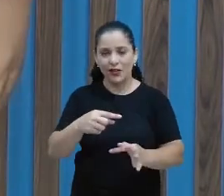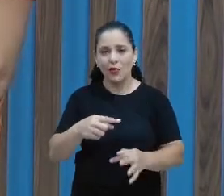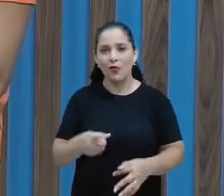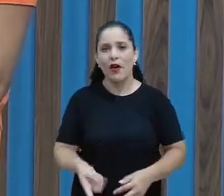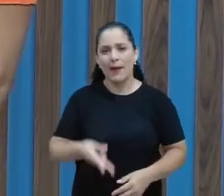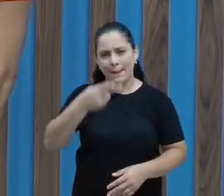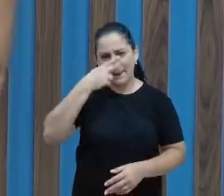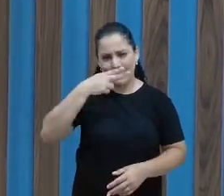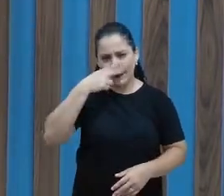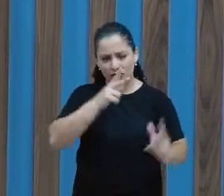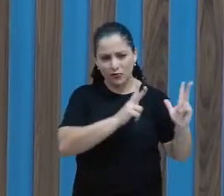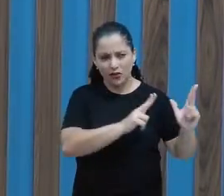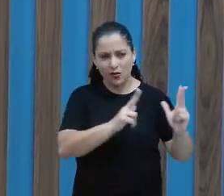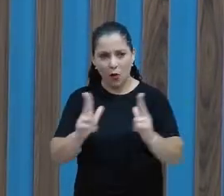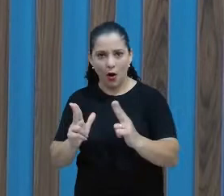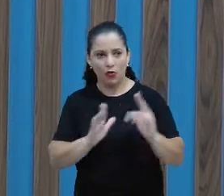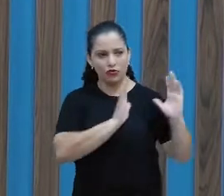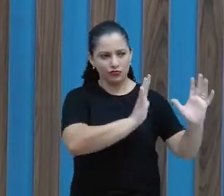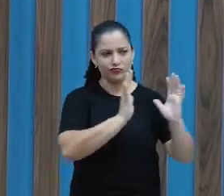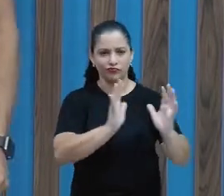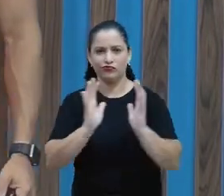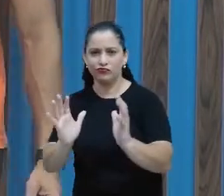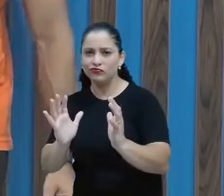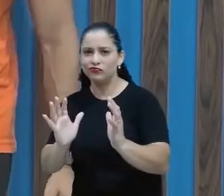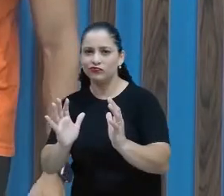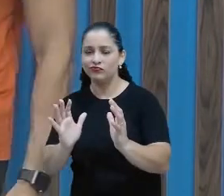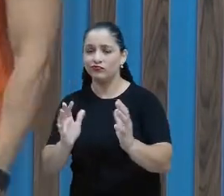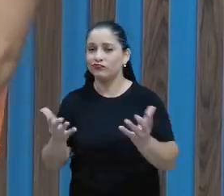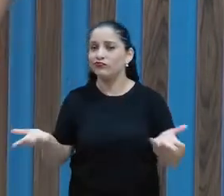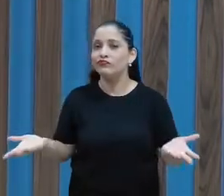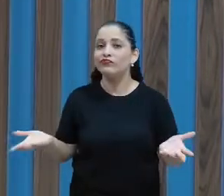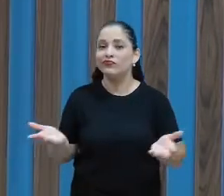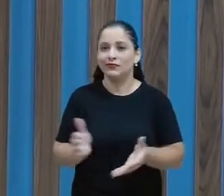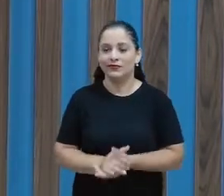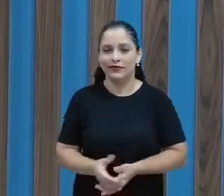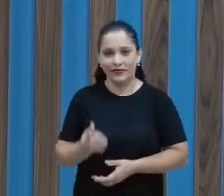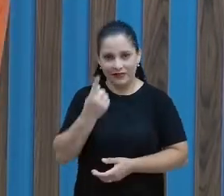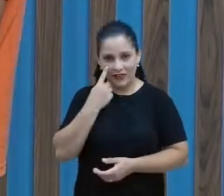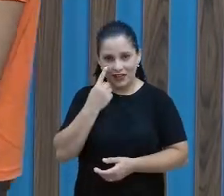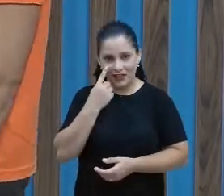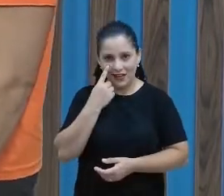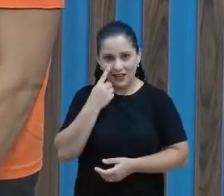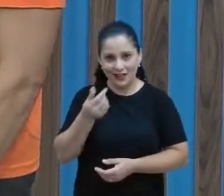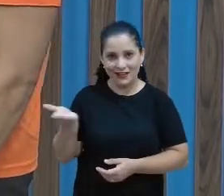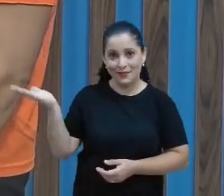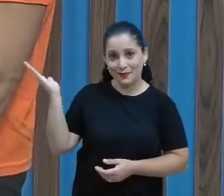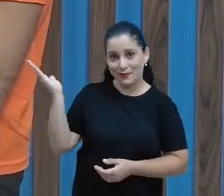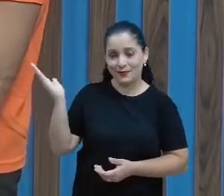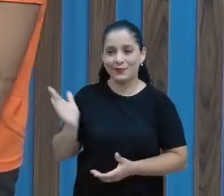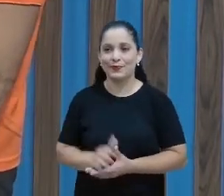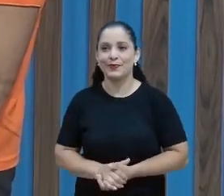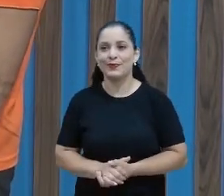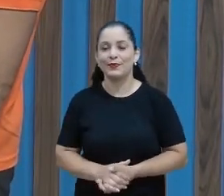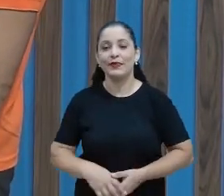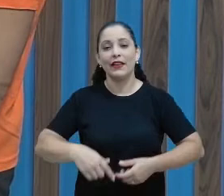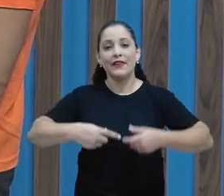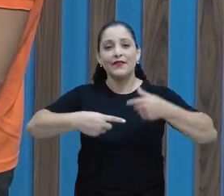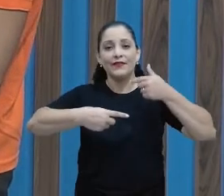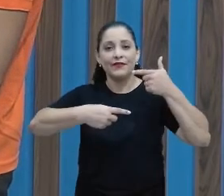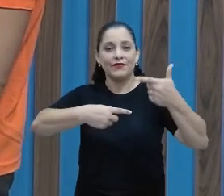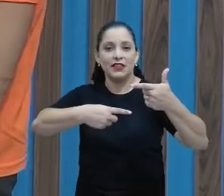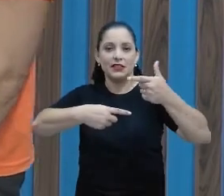parte que essas três frações que a gente viu agora há pouco? Tá? Então, observa aqui, ó. Se eu coloco